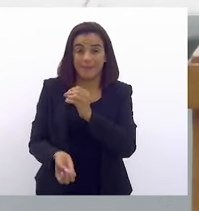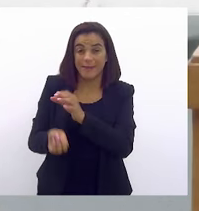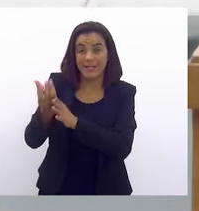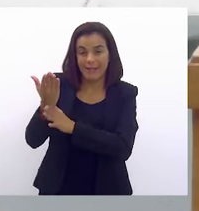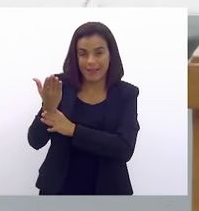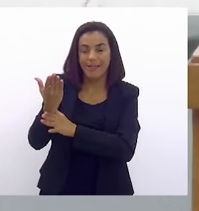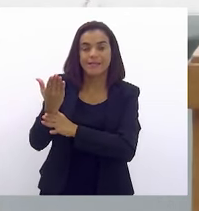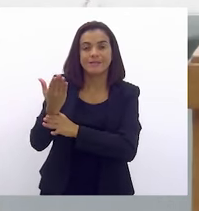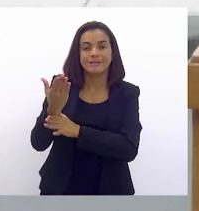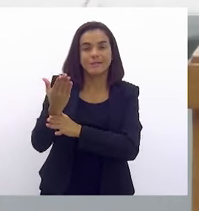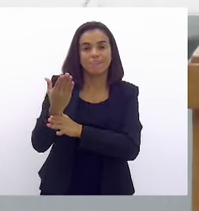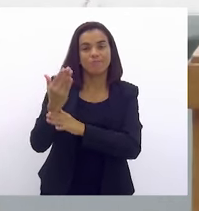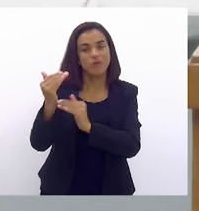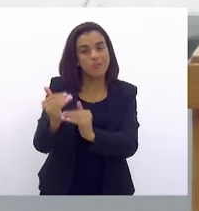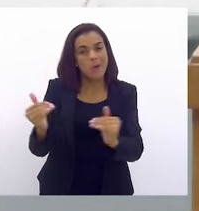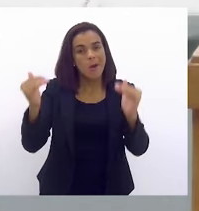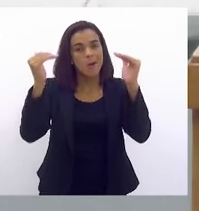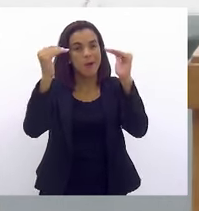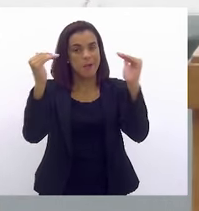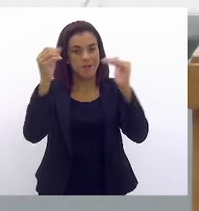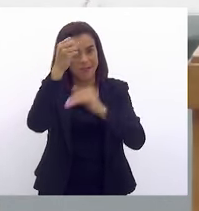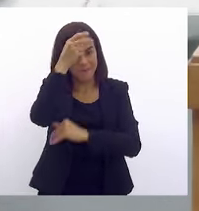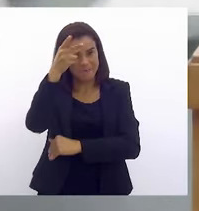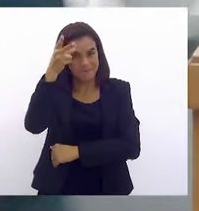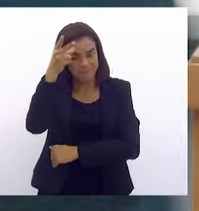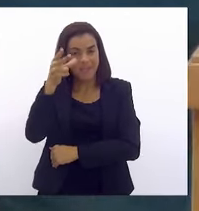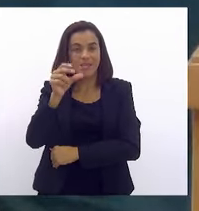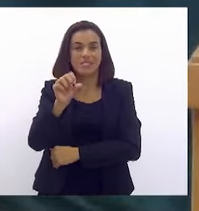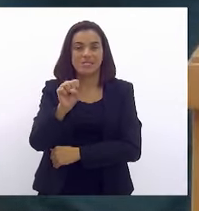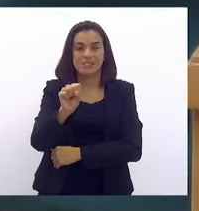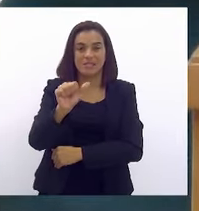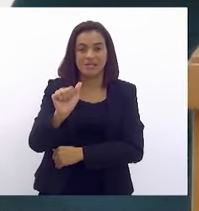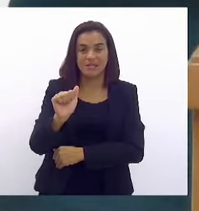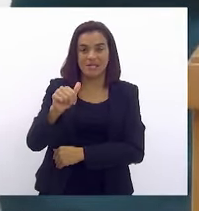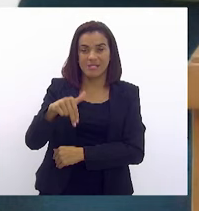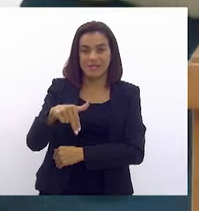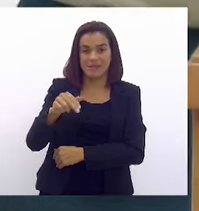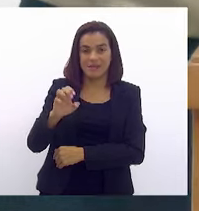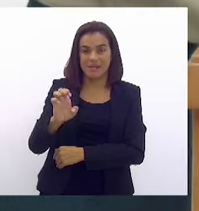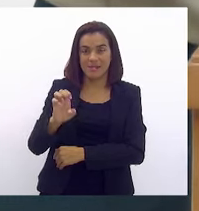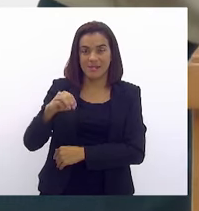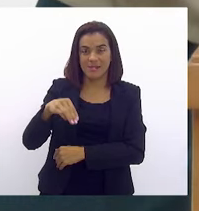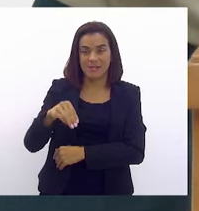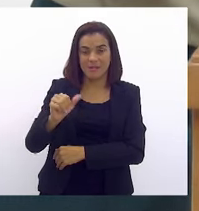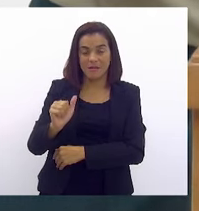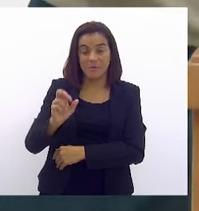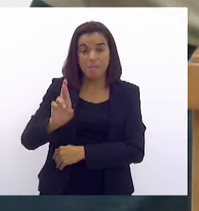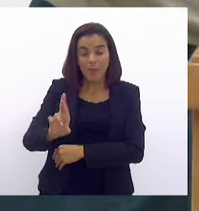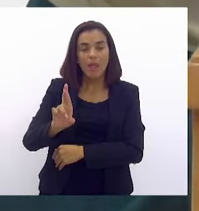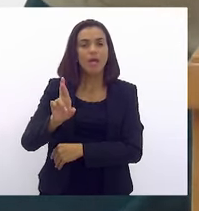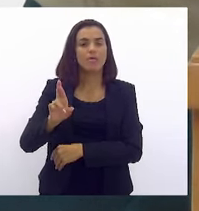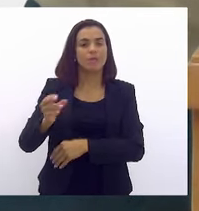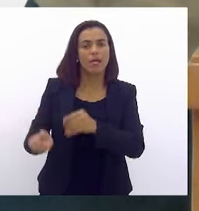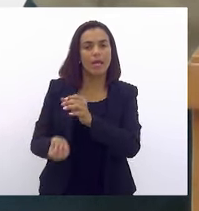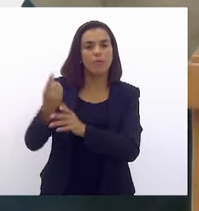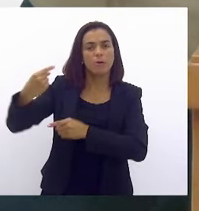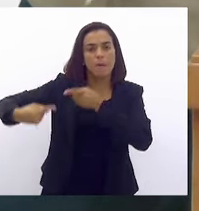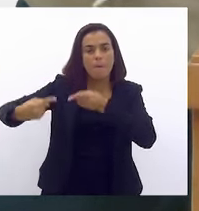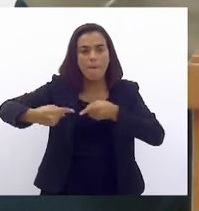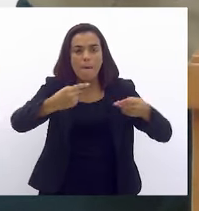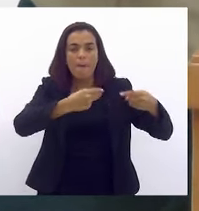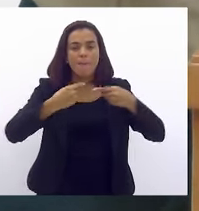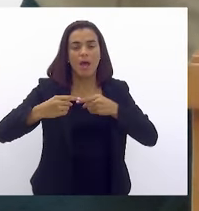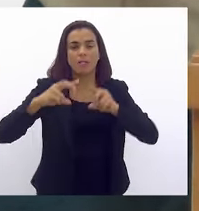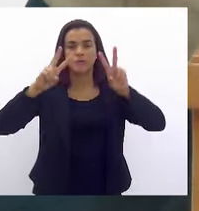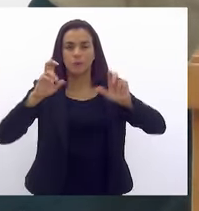né, de uma autarquia municipal, que é a Sanemar, aqui na cidade de Maricá, para fazer essa discussão sobre o saneamento, sobre